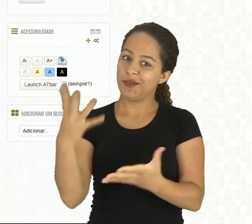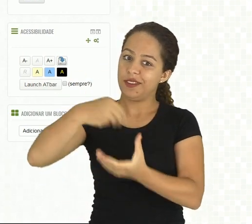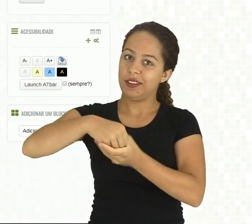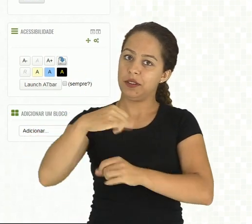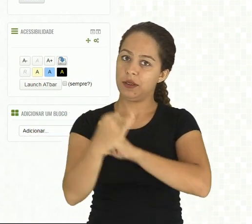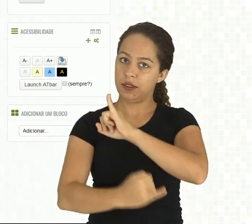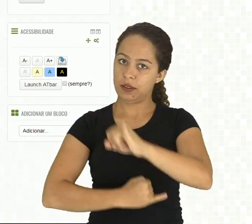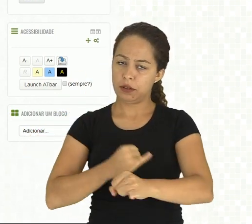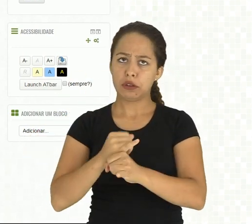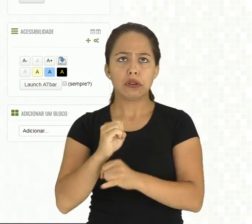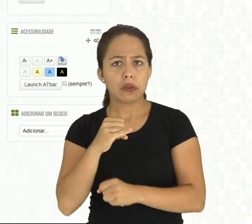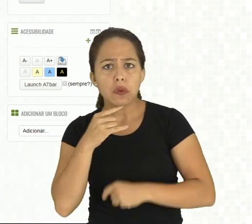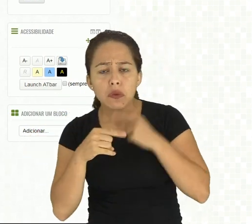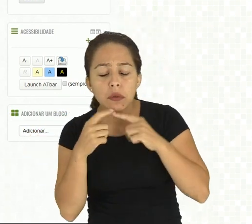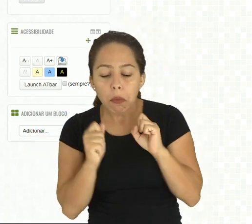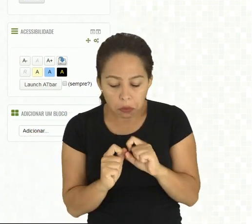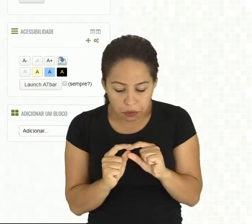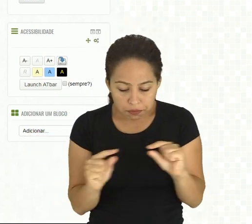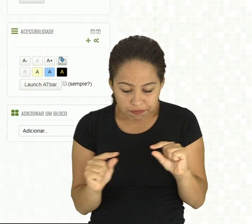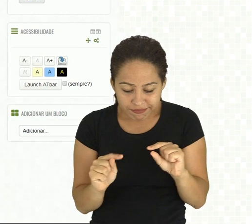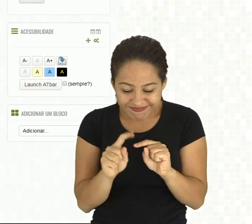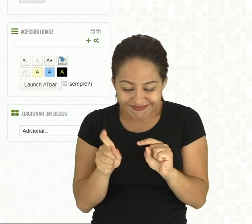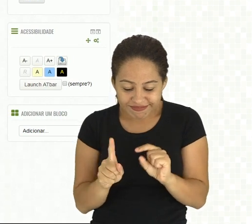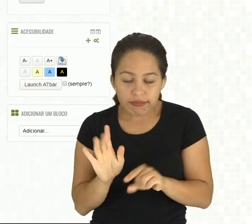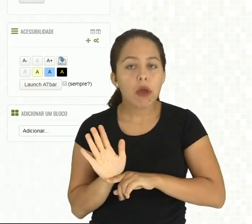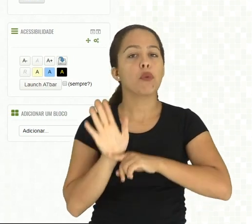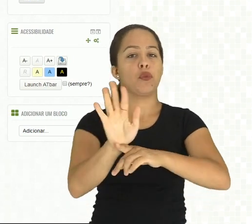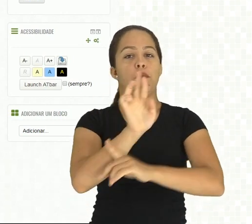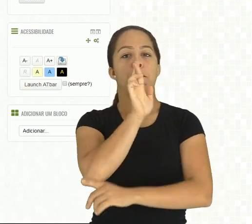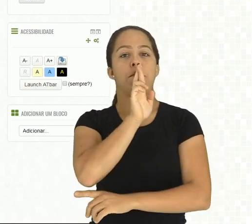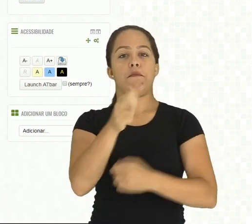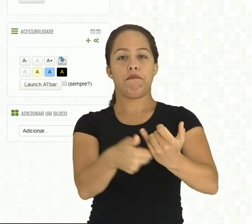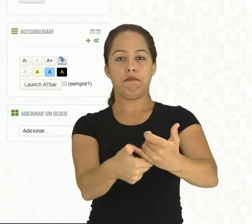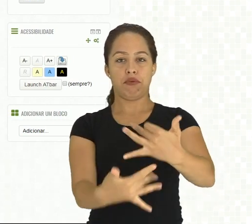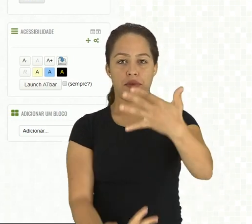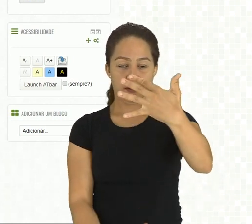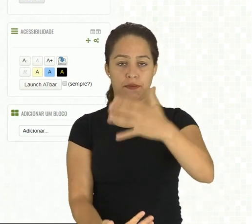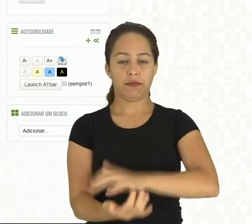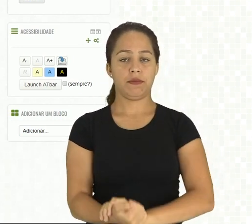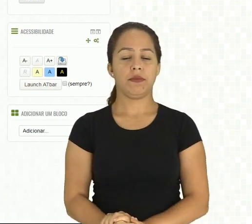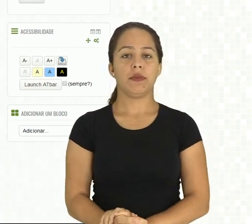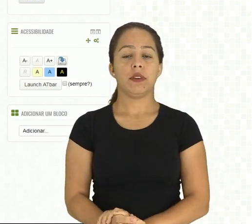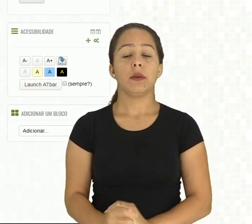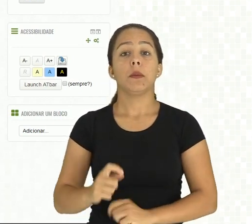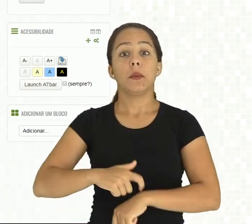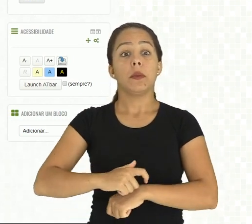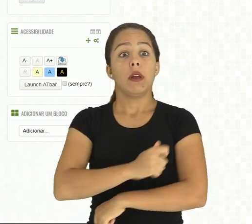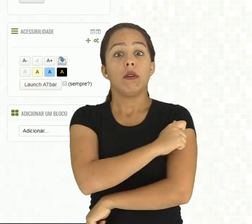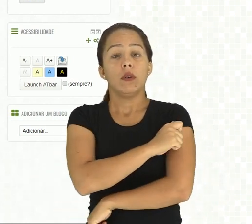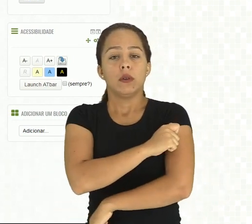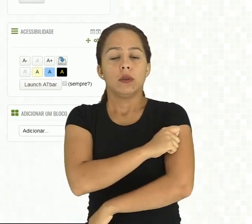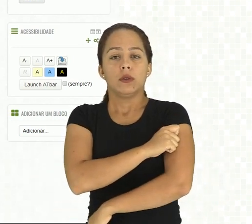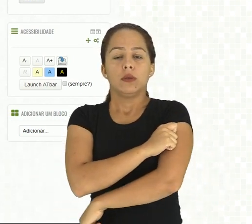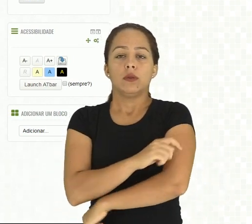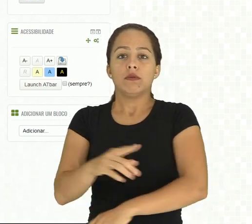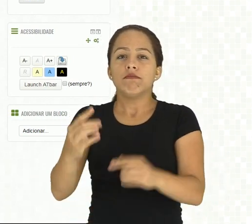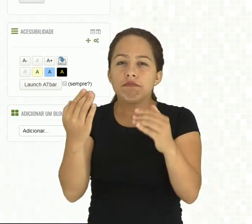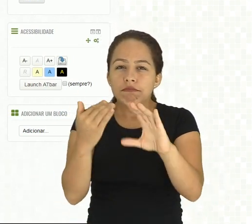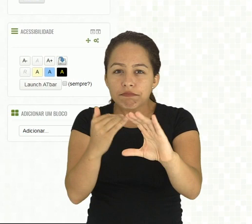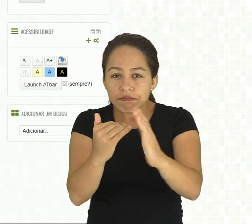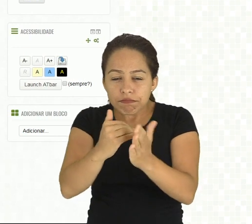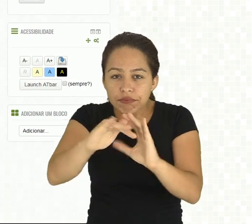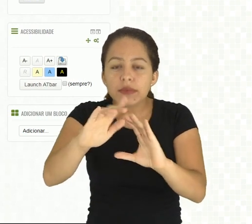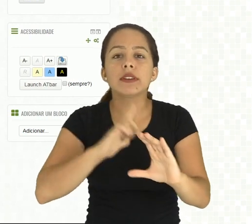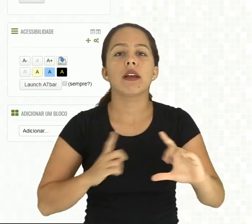se você tiver dúvida lembra perguntinha o texto online vai abrir uma caixa quando o aluno foi enviado a tarefa abrir uma caixa de texto para ele